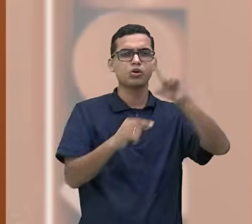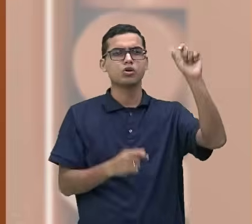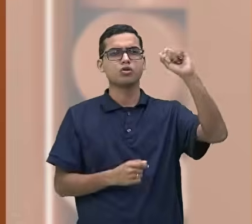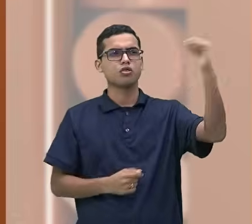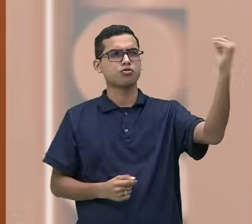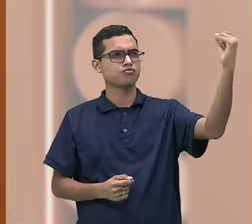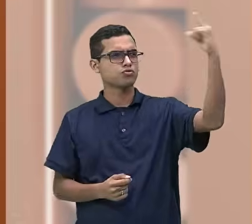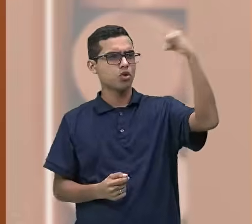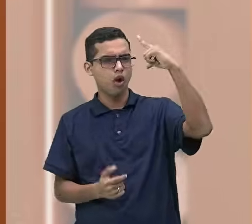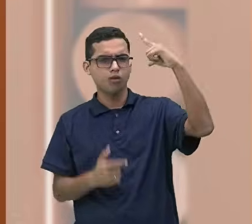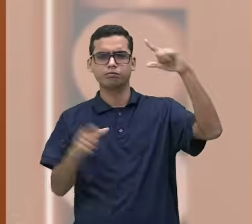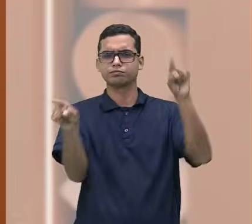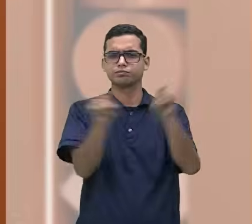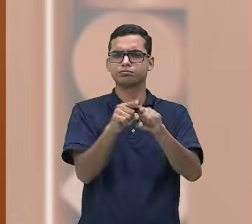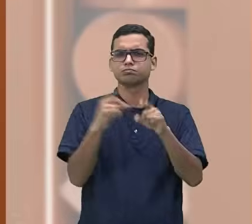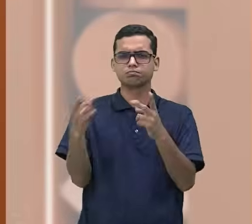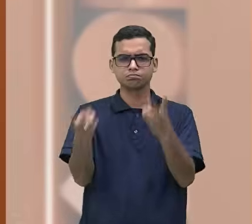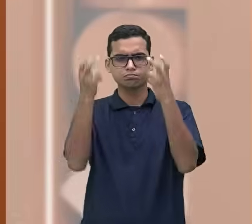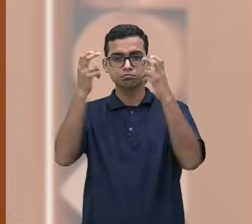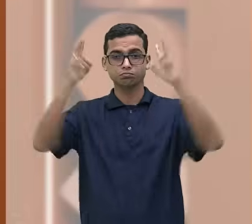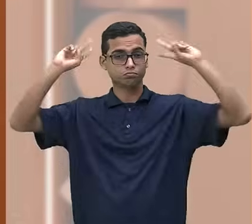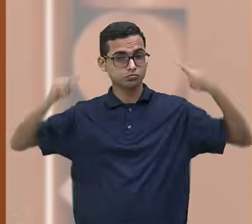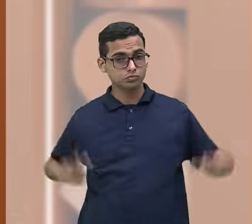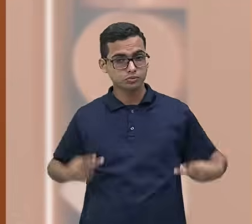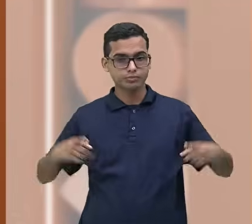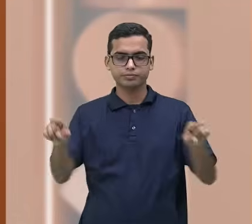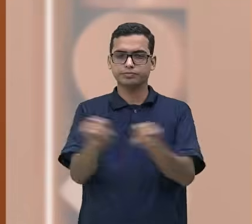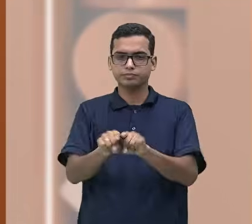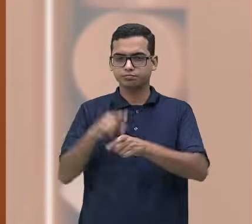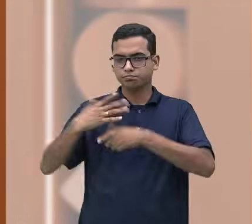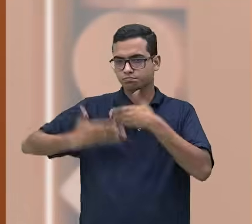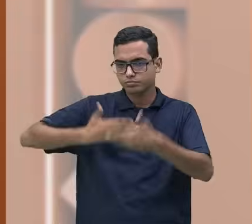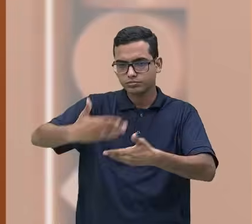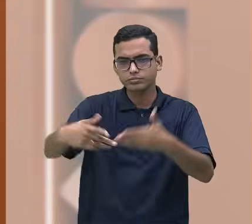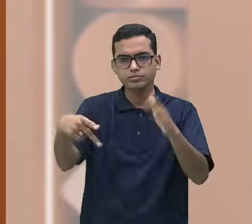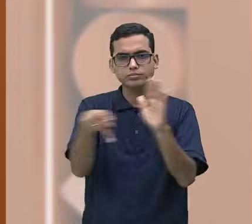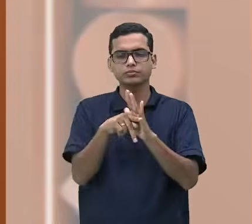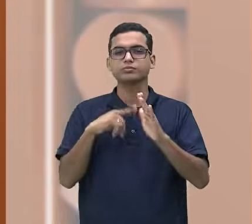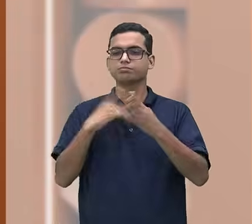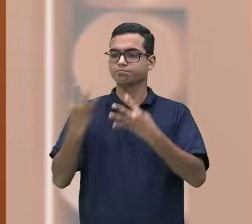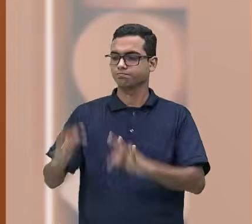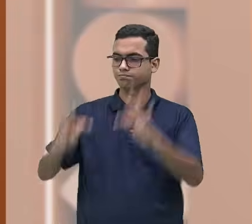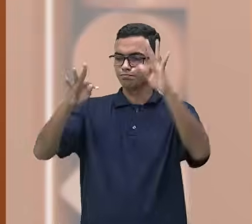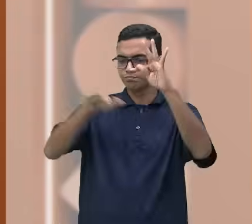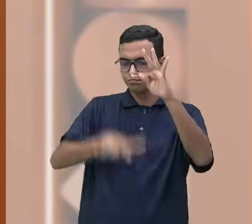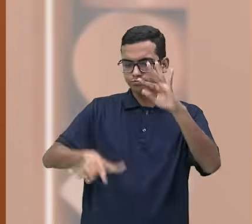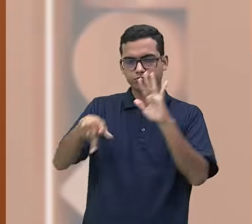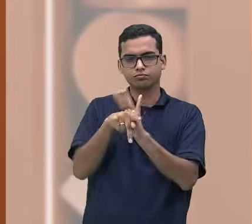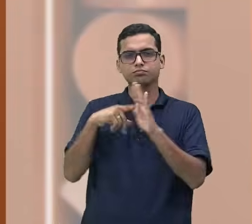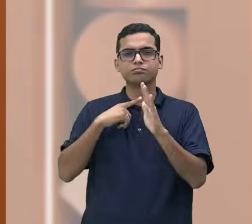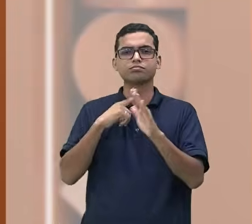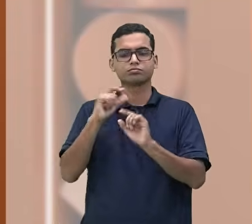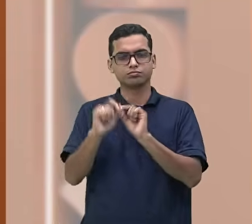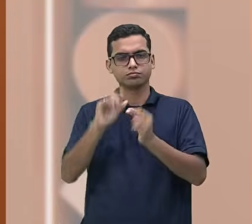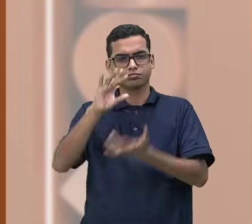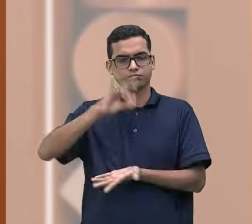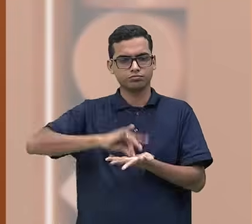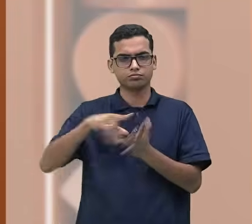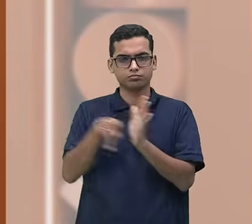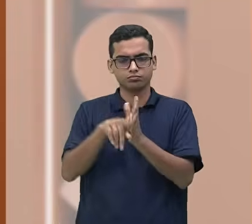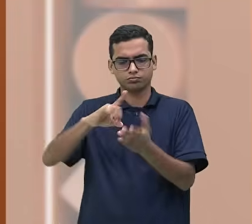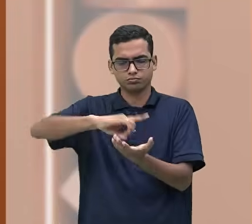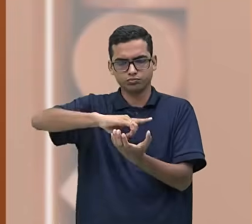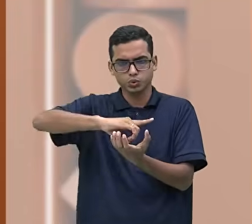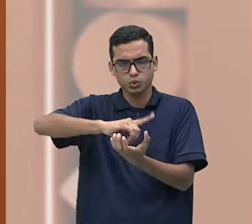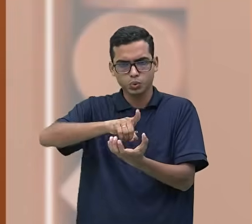a gente observa também que o ser humano ele foi colocando para a gente as suas partes tecnológicas, como a bússola, né? E